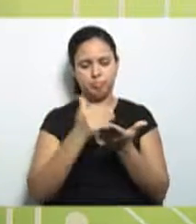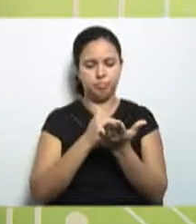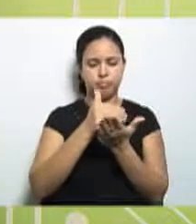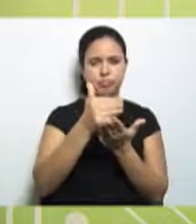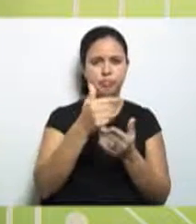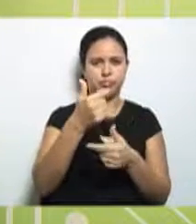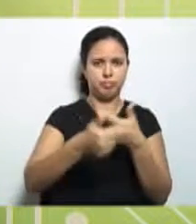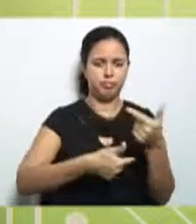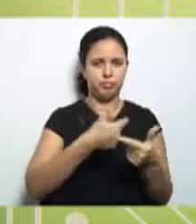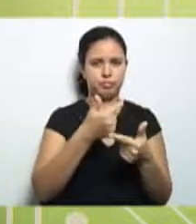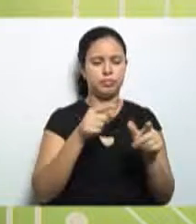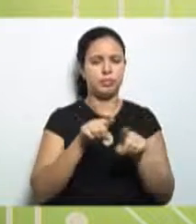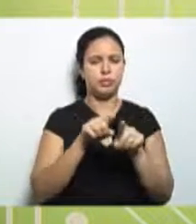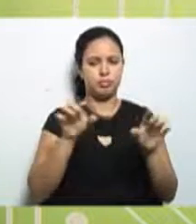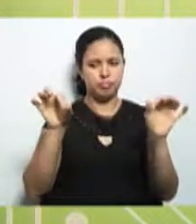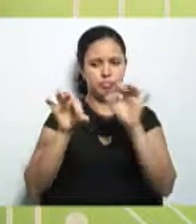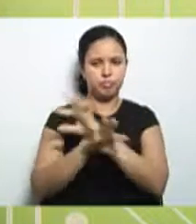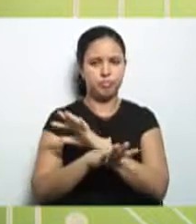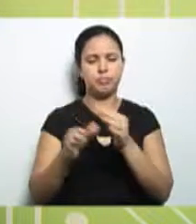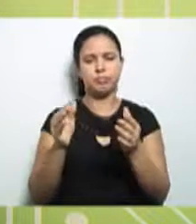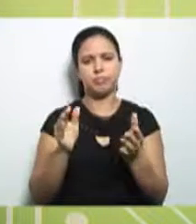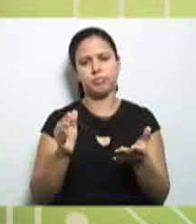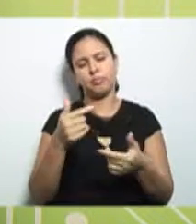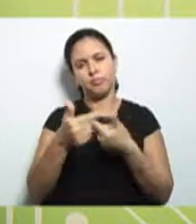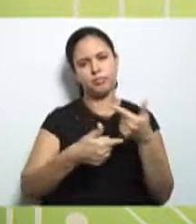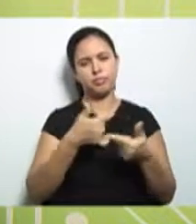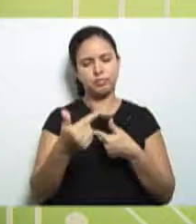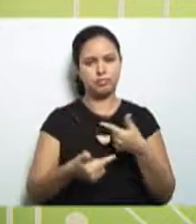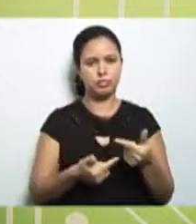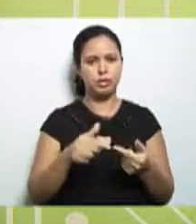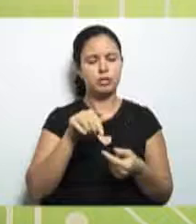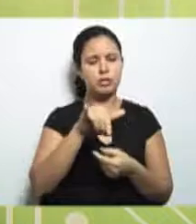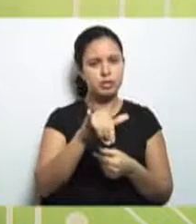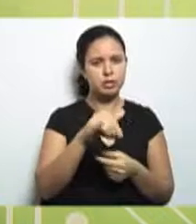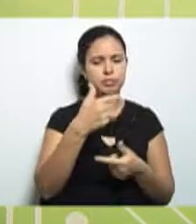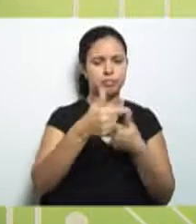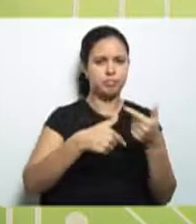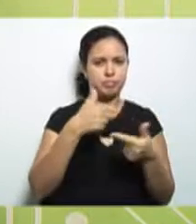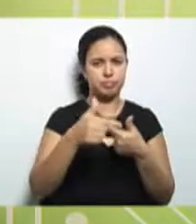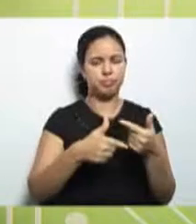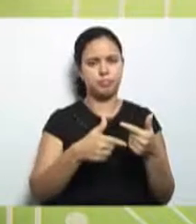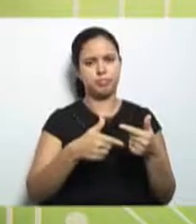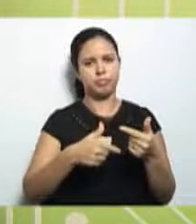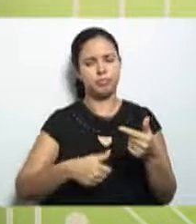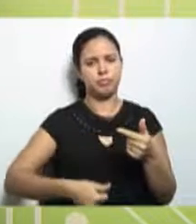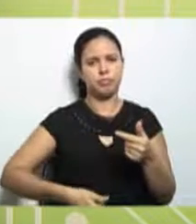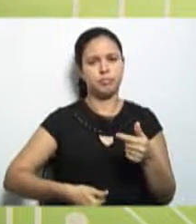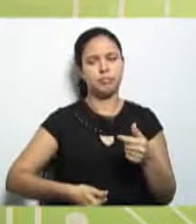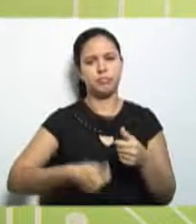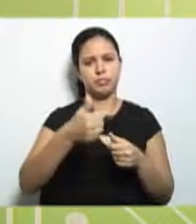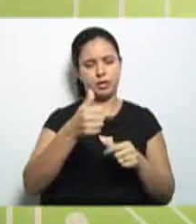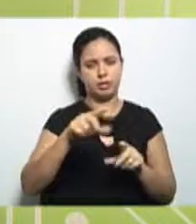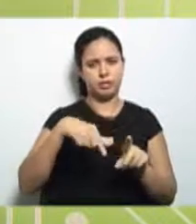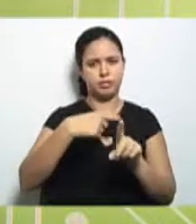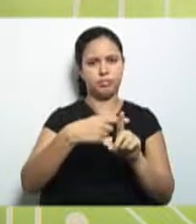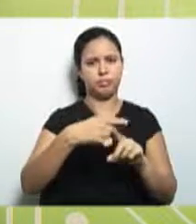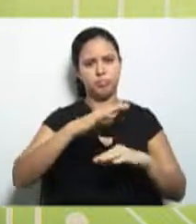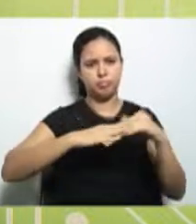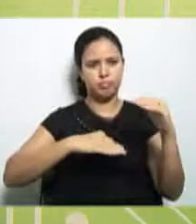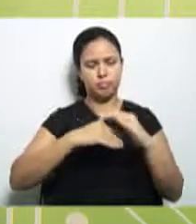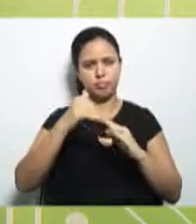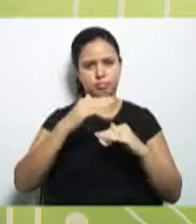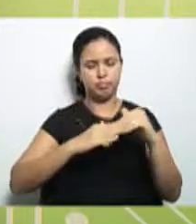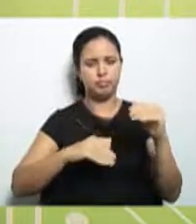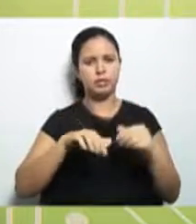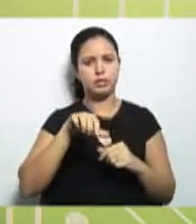o trabalho e para terminar o trabalho, né? Se os trabalhadores fossem mais especializados, então, se eu